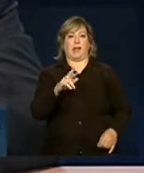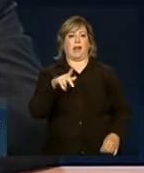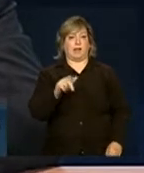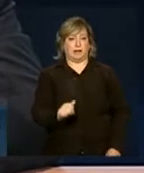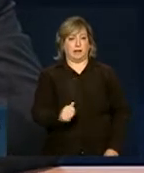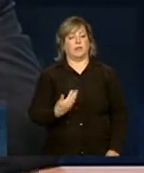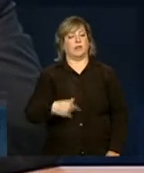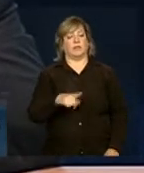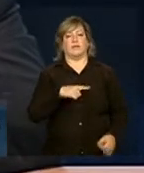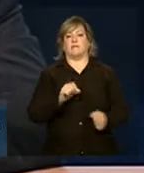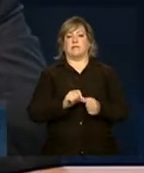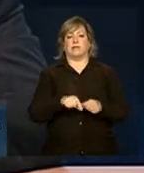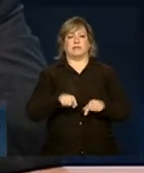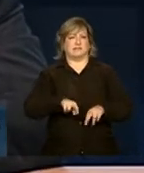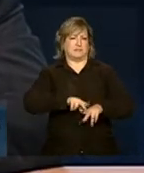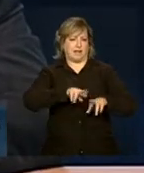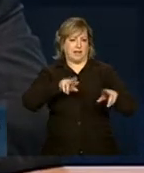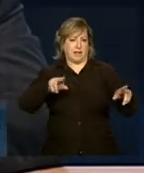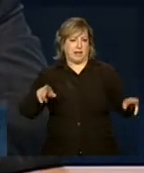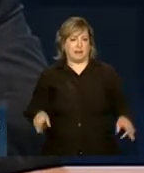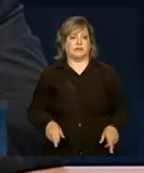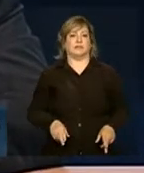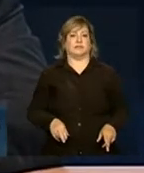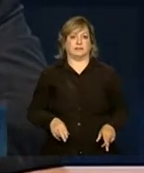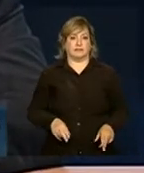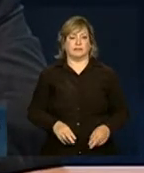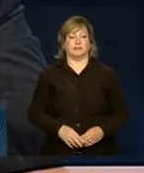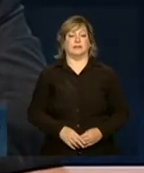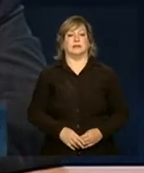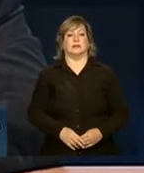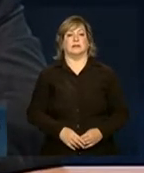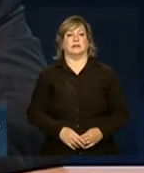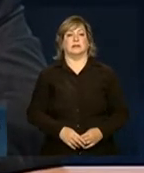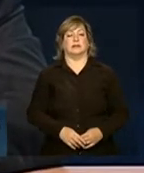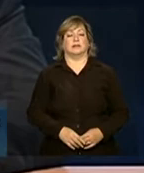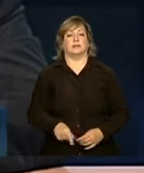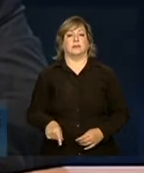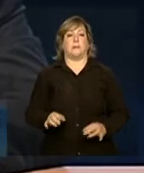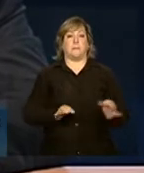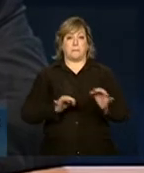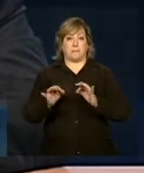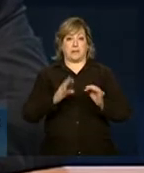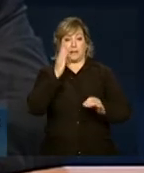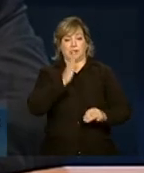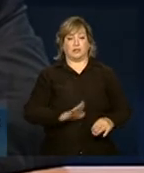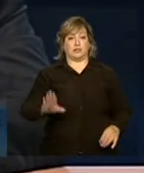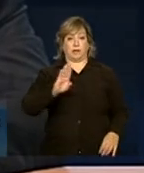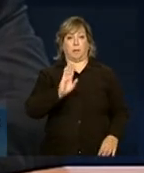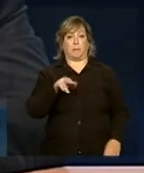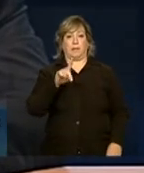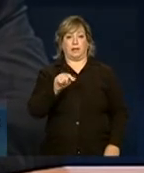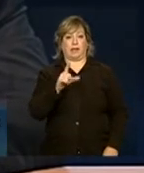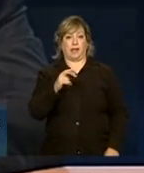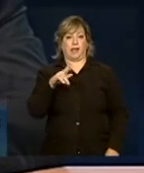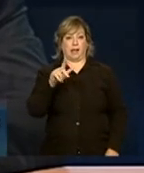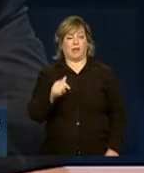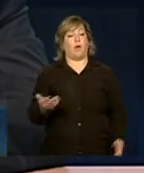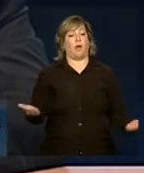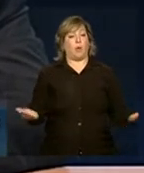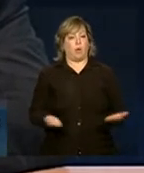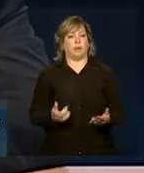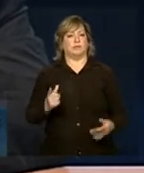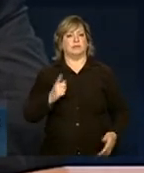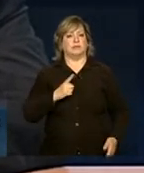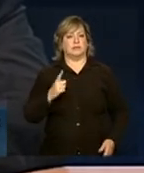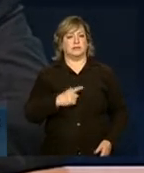estamos fazendo isso por várias Vertentes né com no âmbito do Plano Nacional de banda larga e temos hoje um